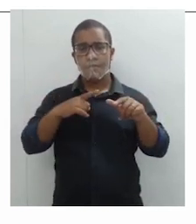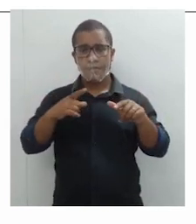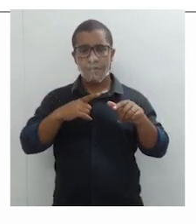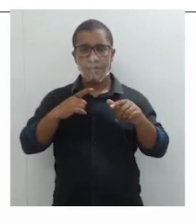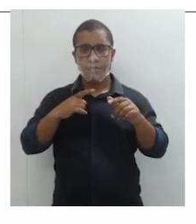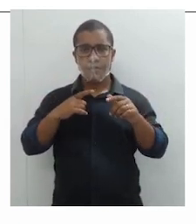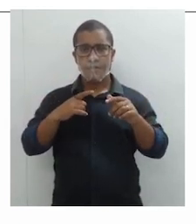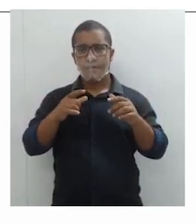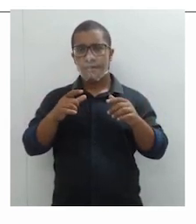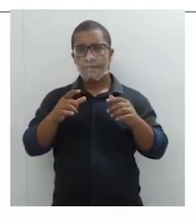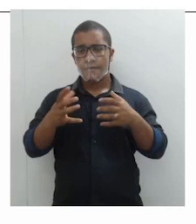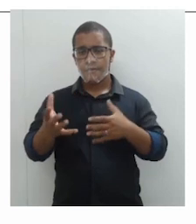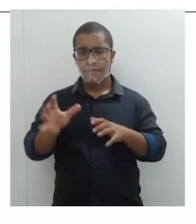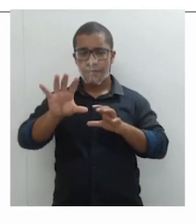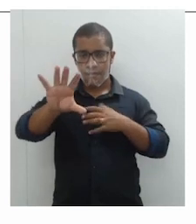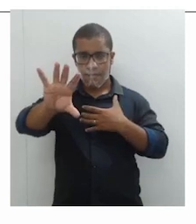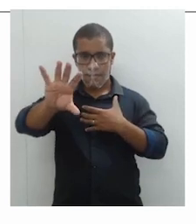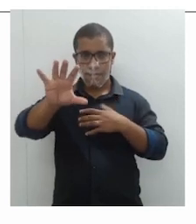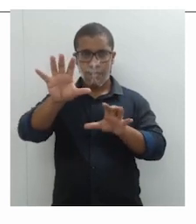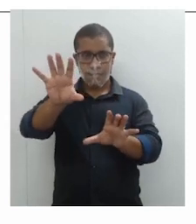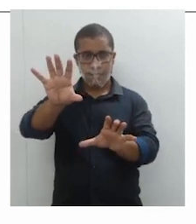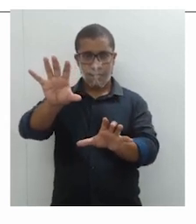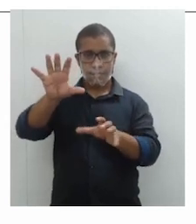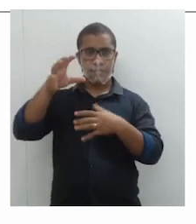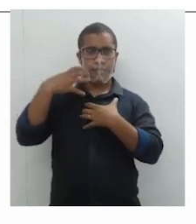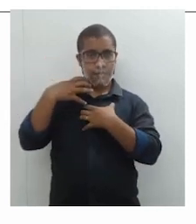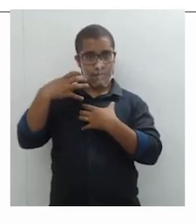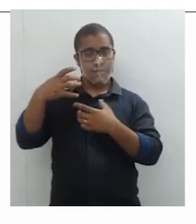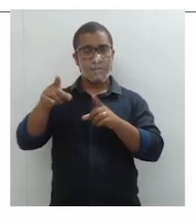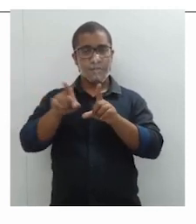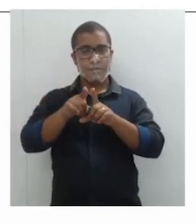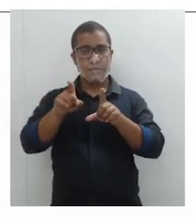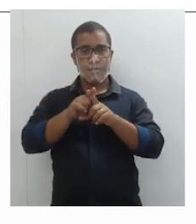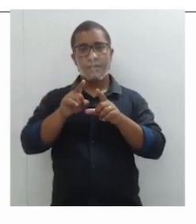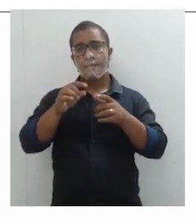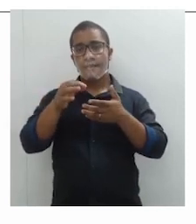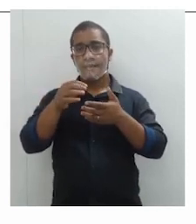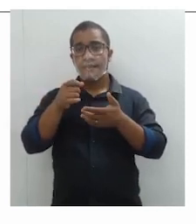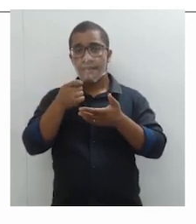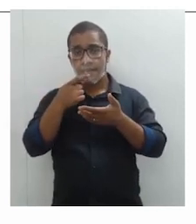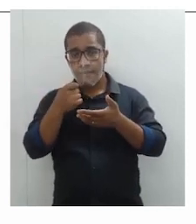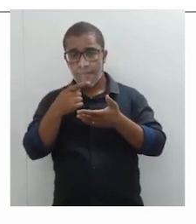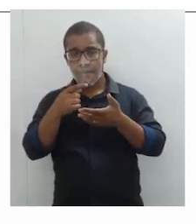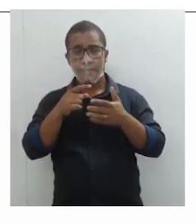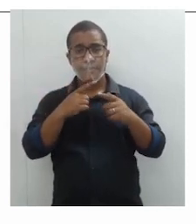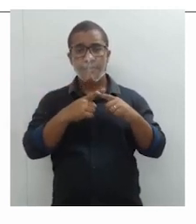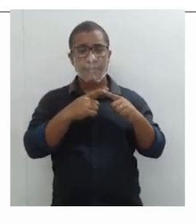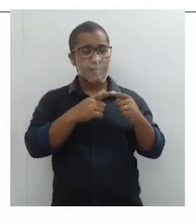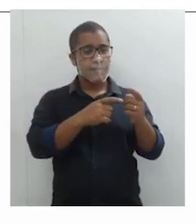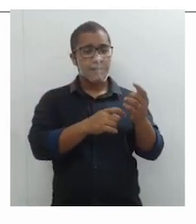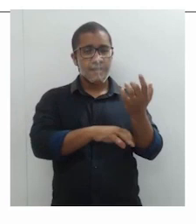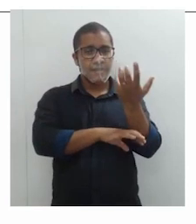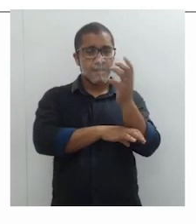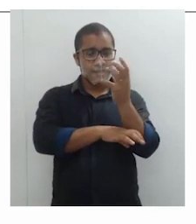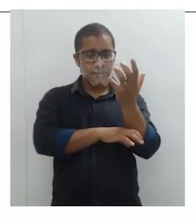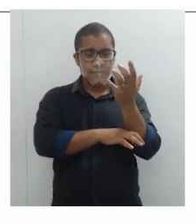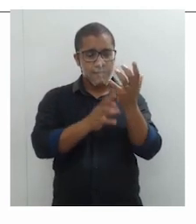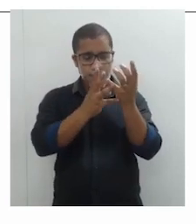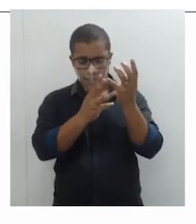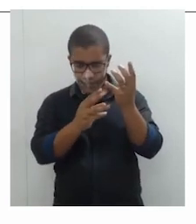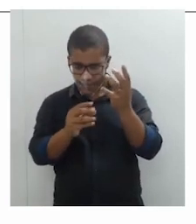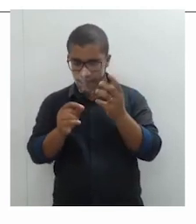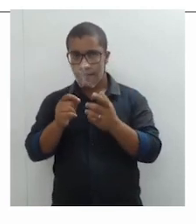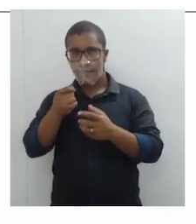transe e uso de remédios retirados das plantas e ervas cortando para mim é